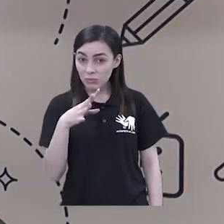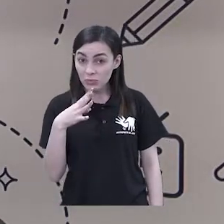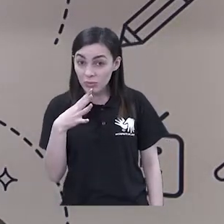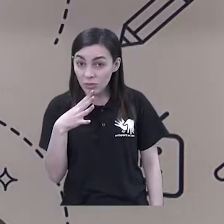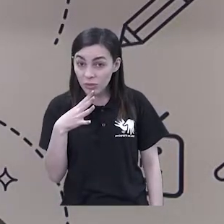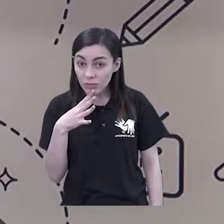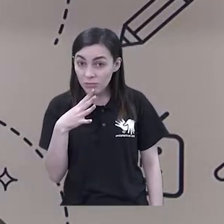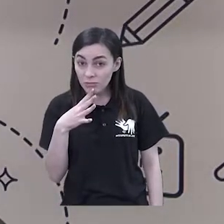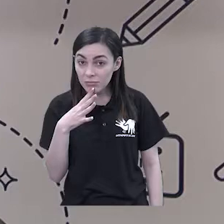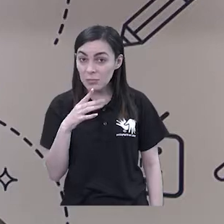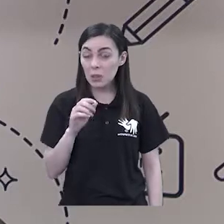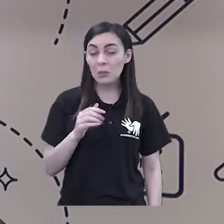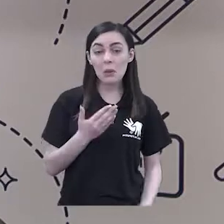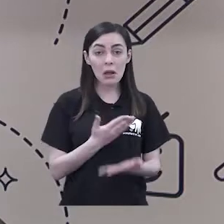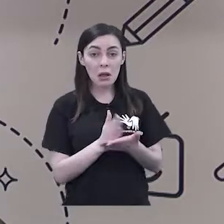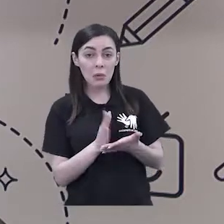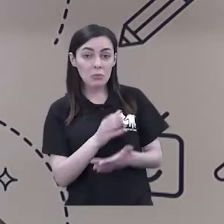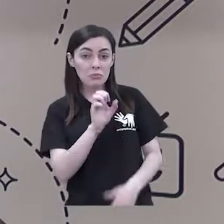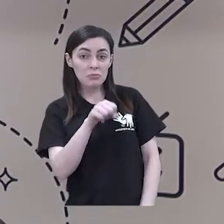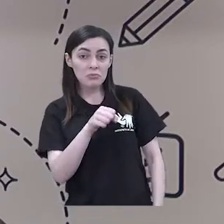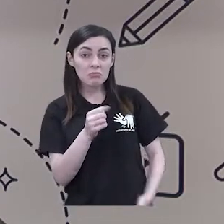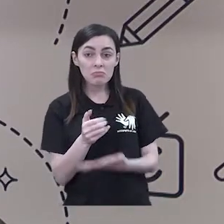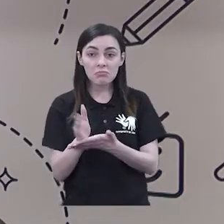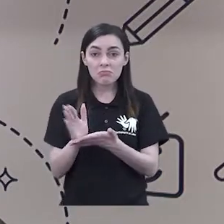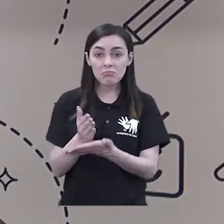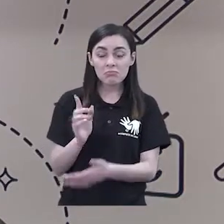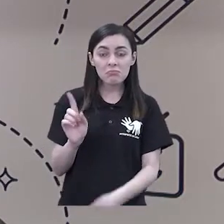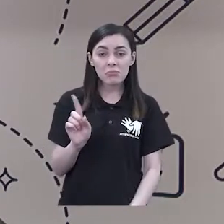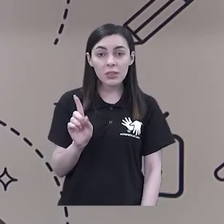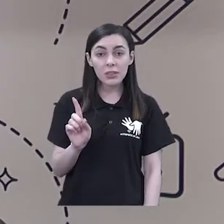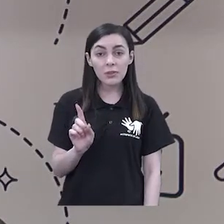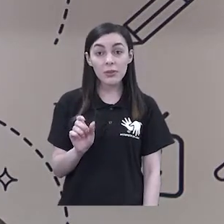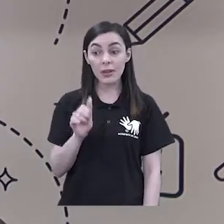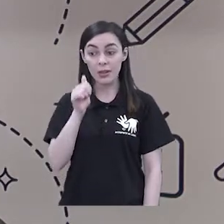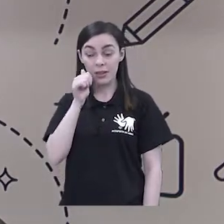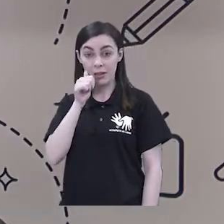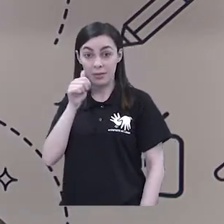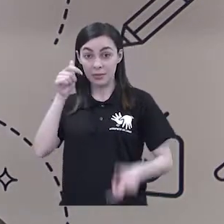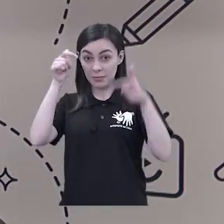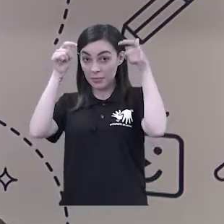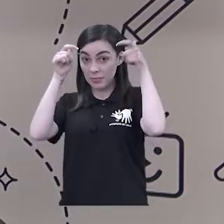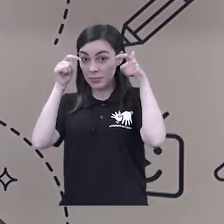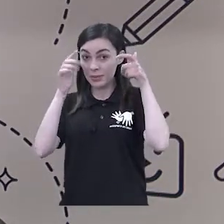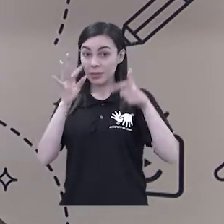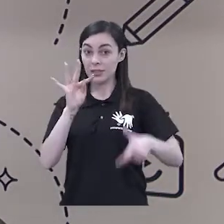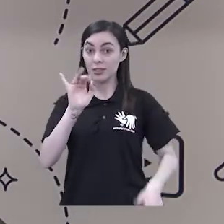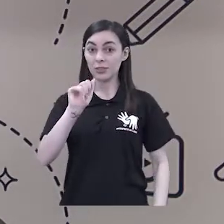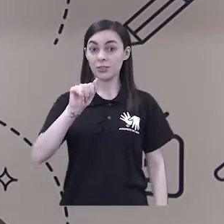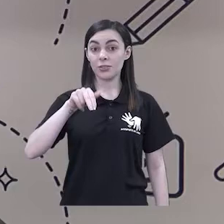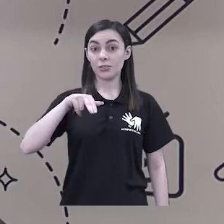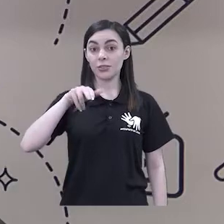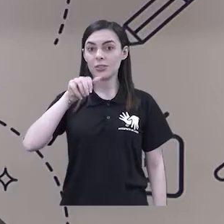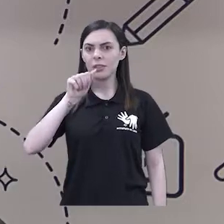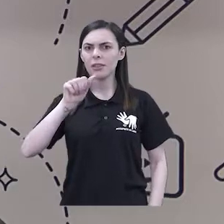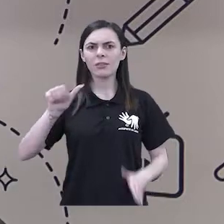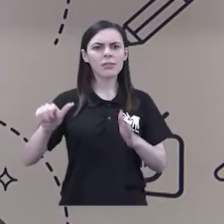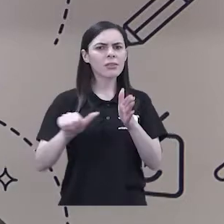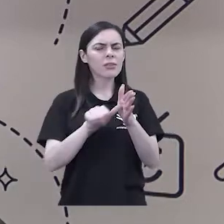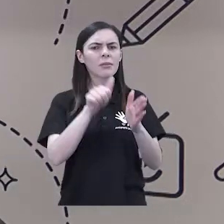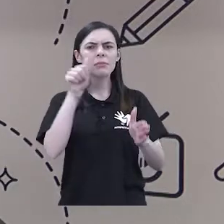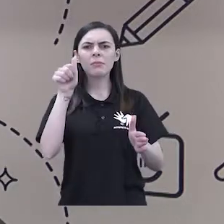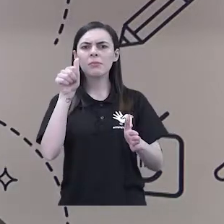Ah, você já conhecia? Alguns sim, outros não. A princesa Tiana é a primeira